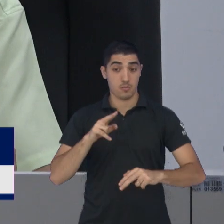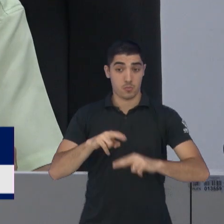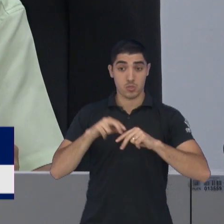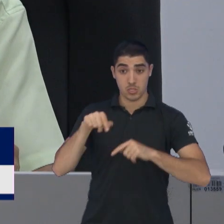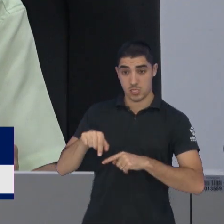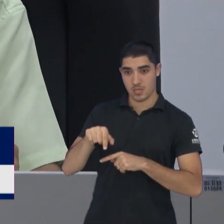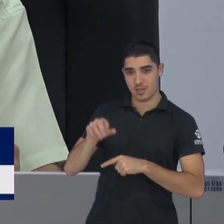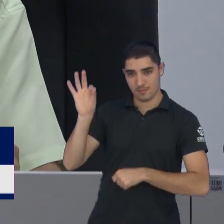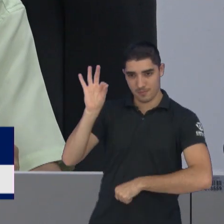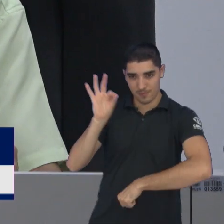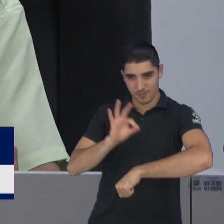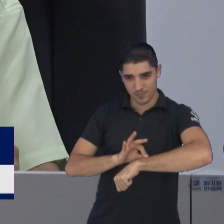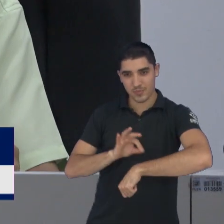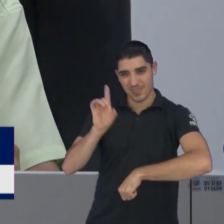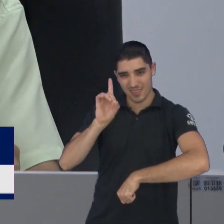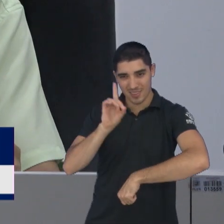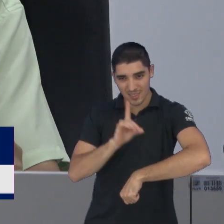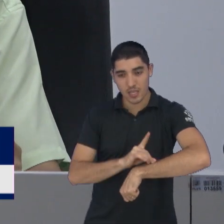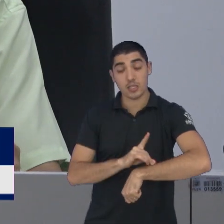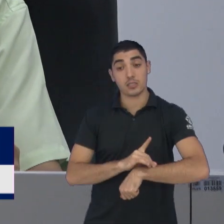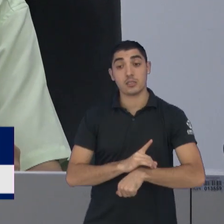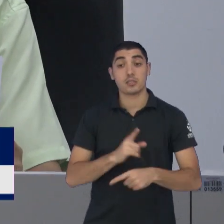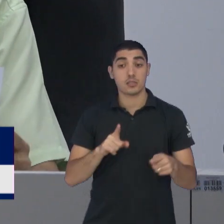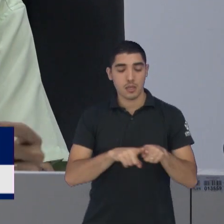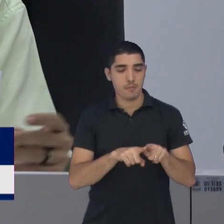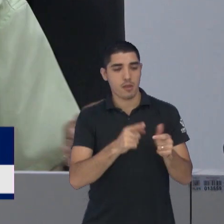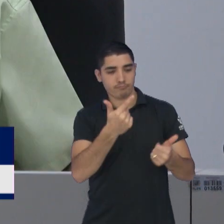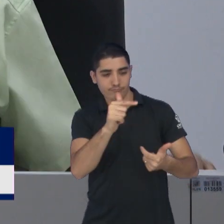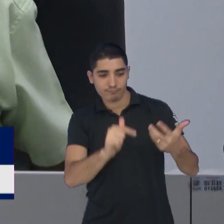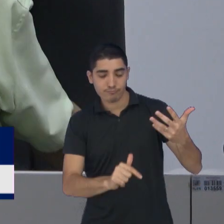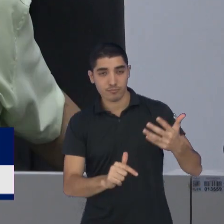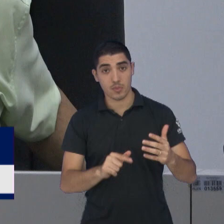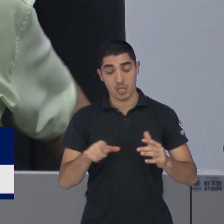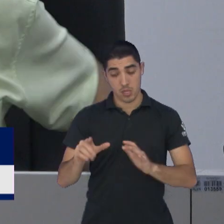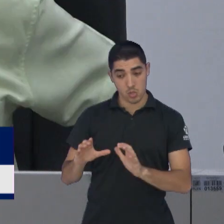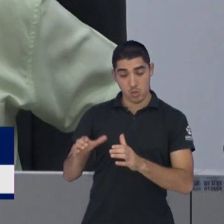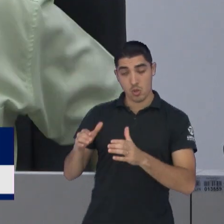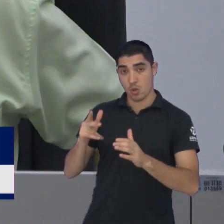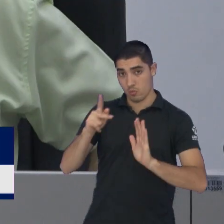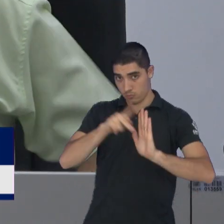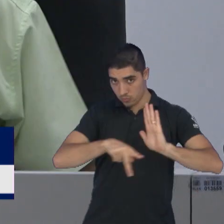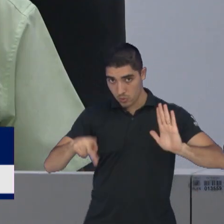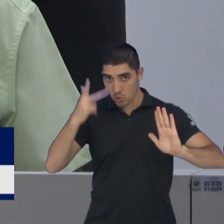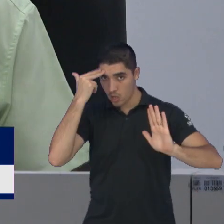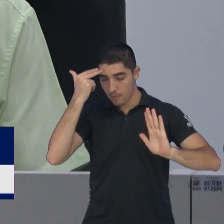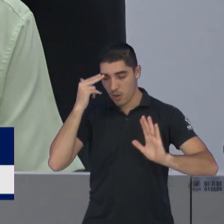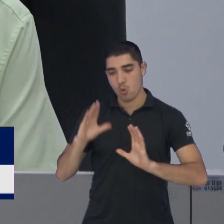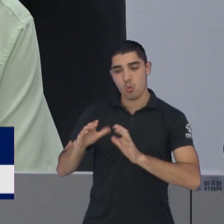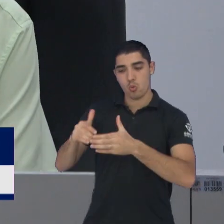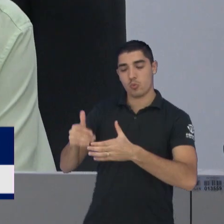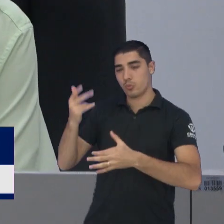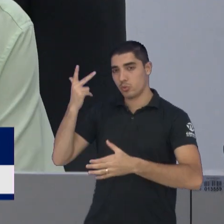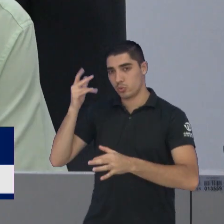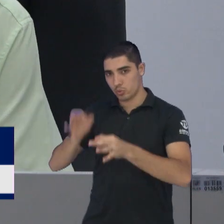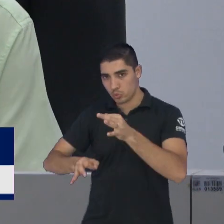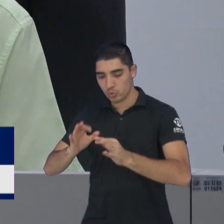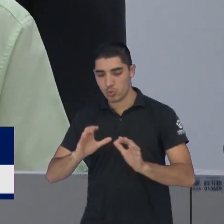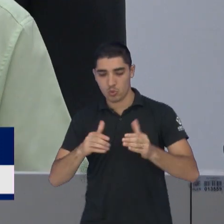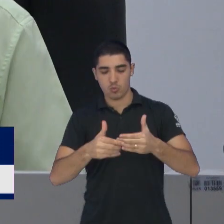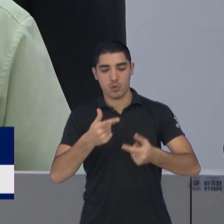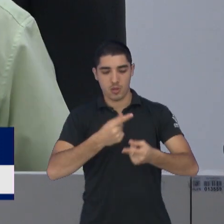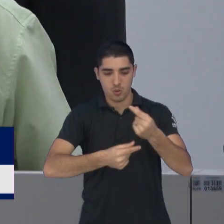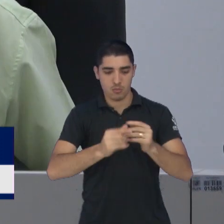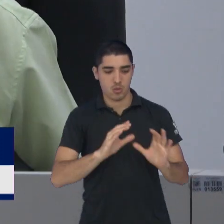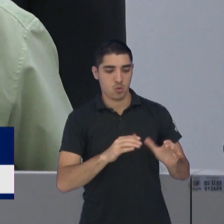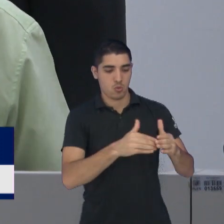Aedes aegypti e da outras providências. O rito ordinário, comissões de Justiça, Economia e